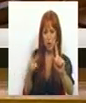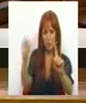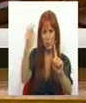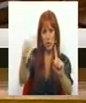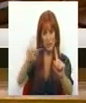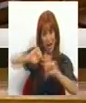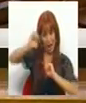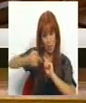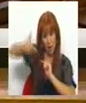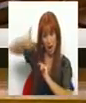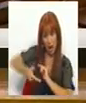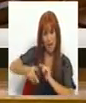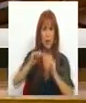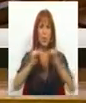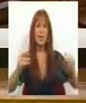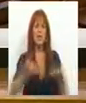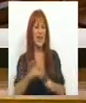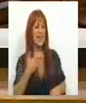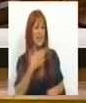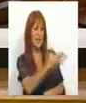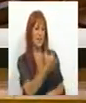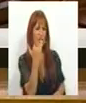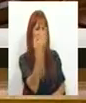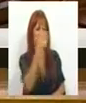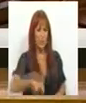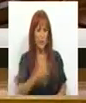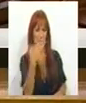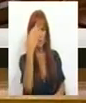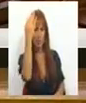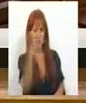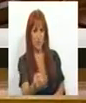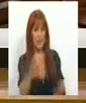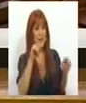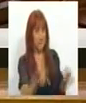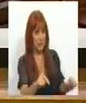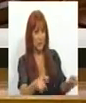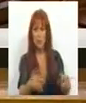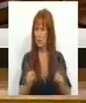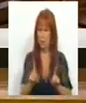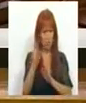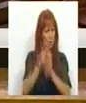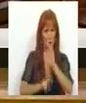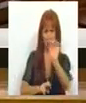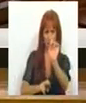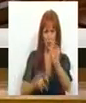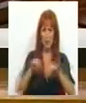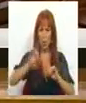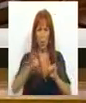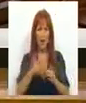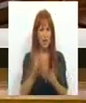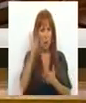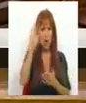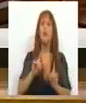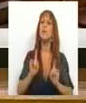2,2% para este ano e um nível de dívida de 127,7%. Isto não está no relatório deste